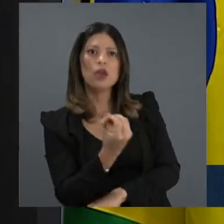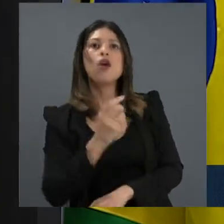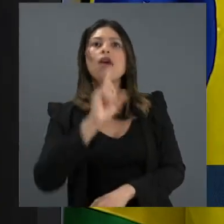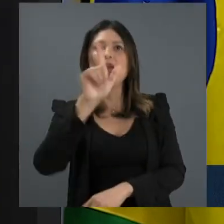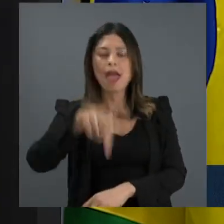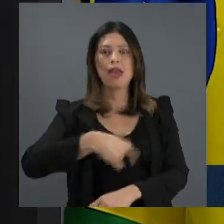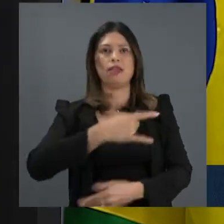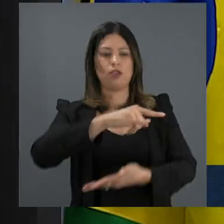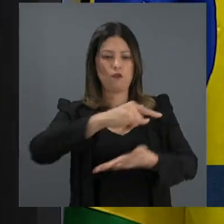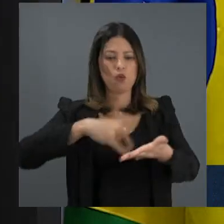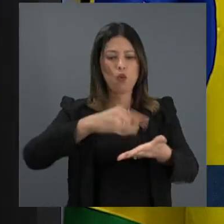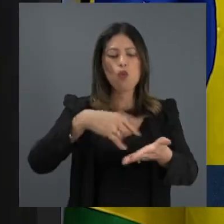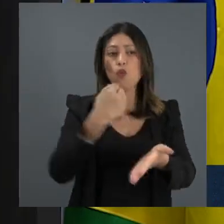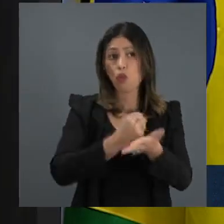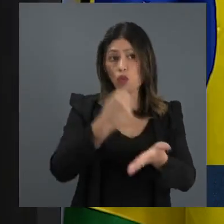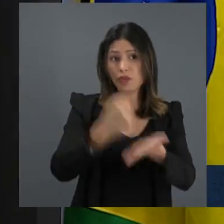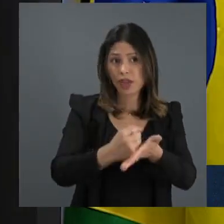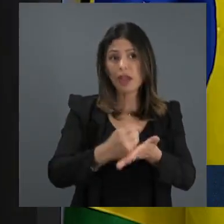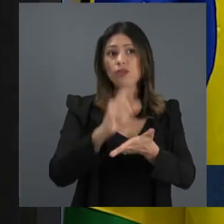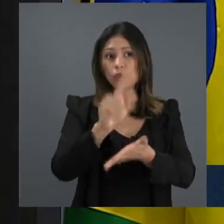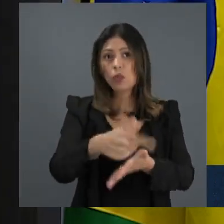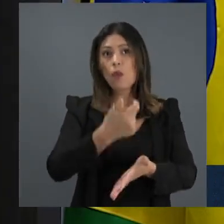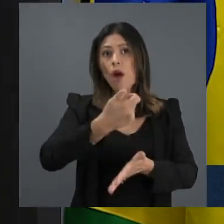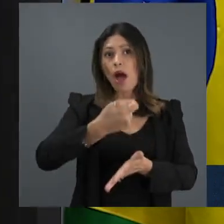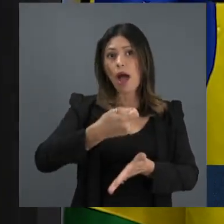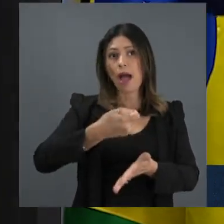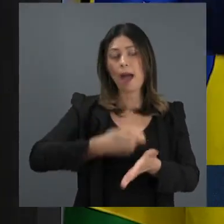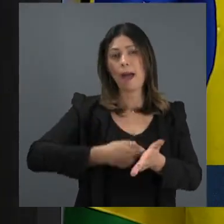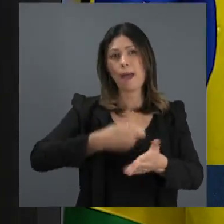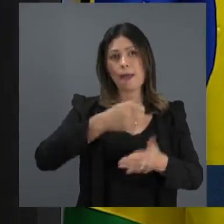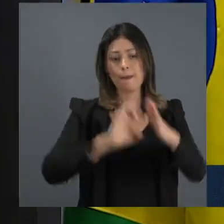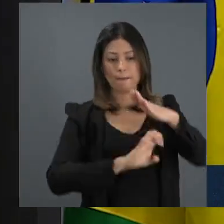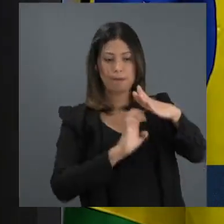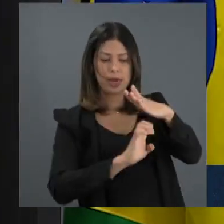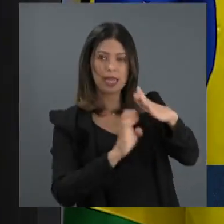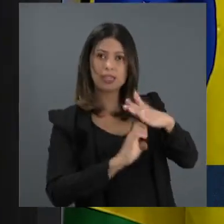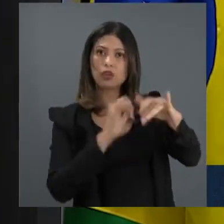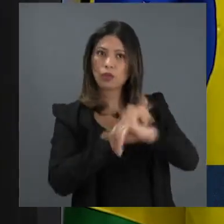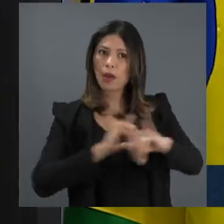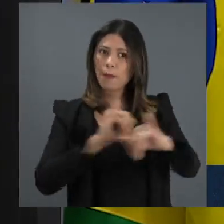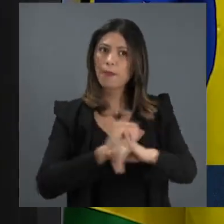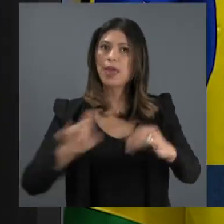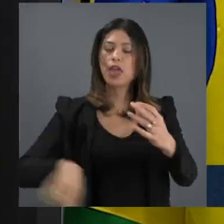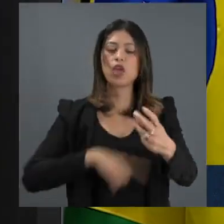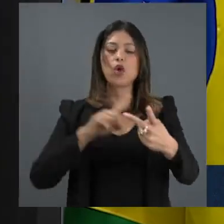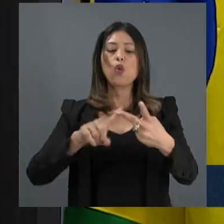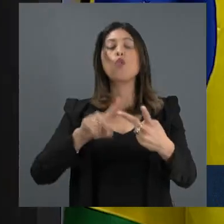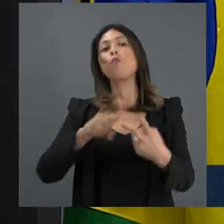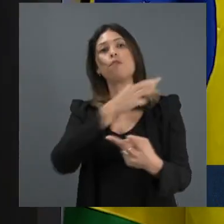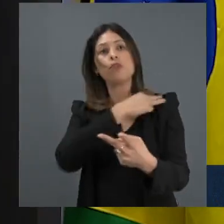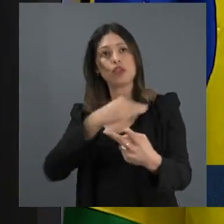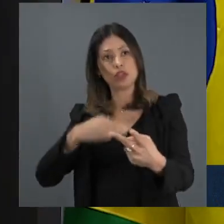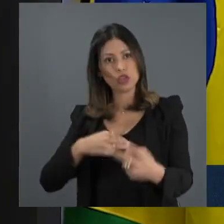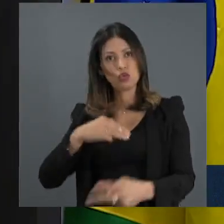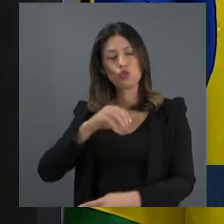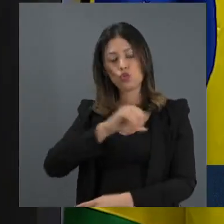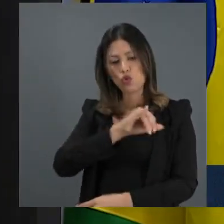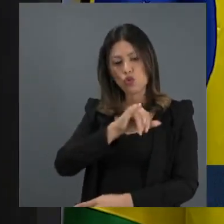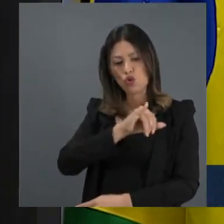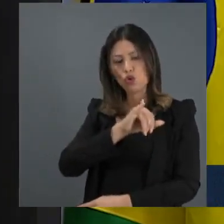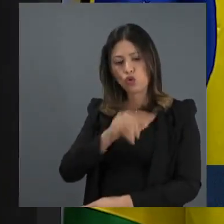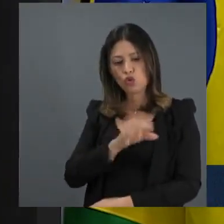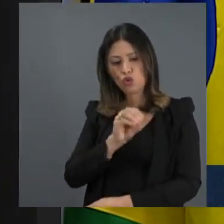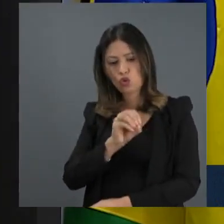de empresa de publicidade. E também o ministro da Casa Civil à época, José Dirceu,